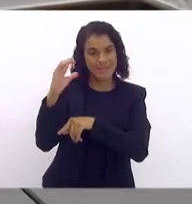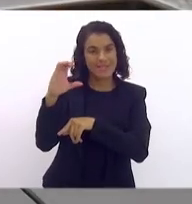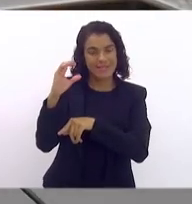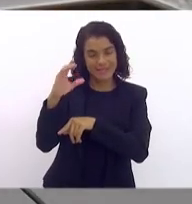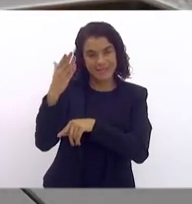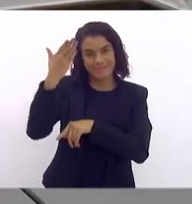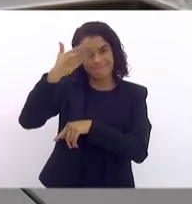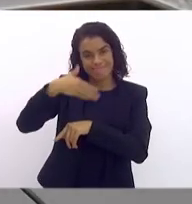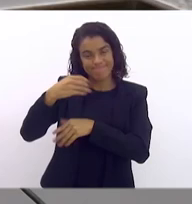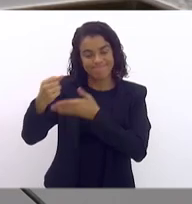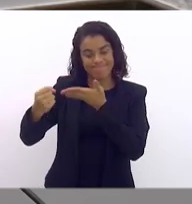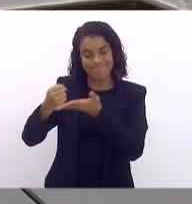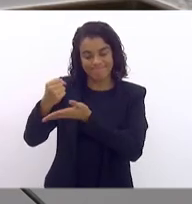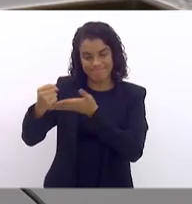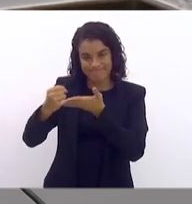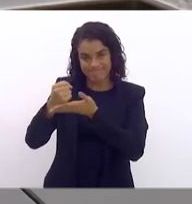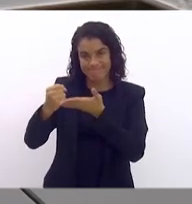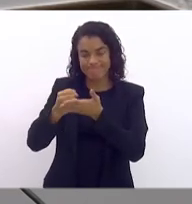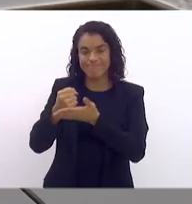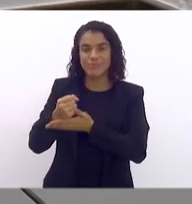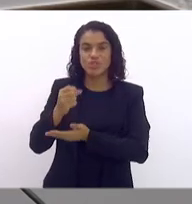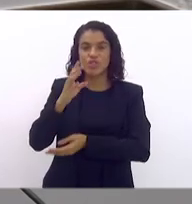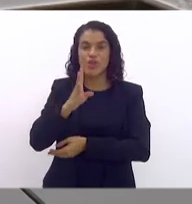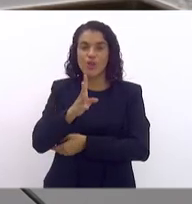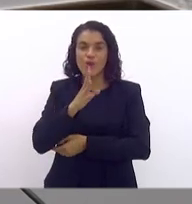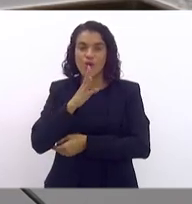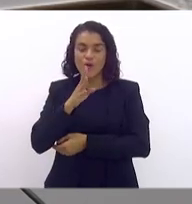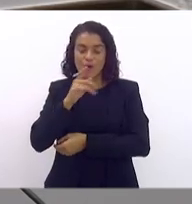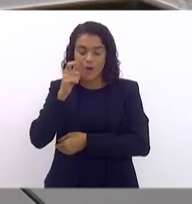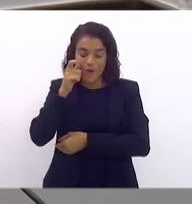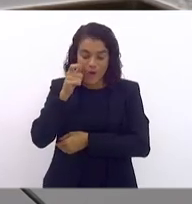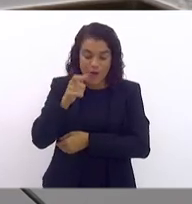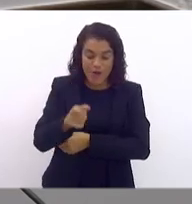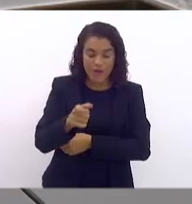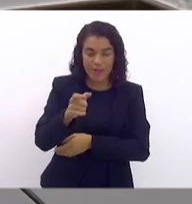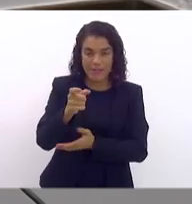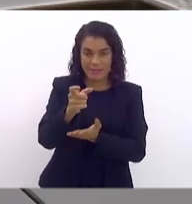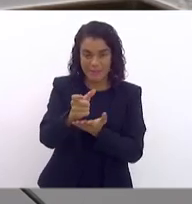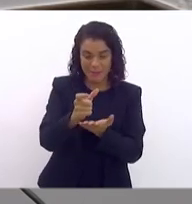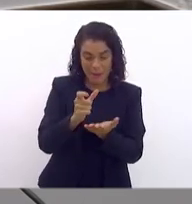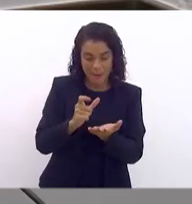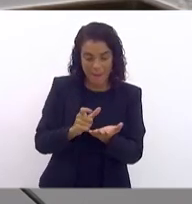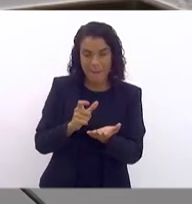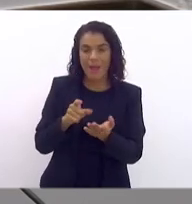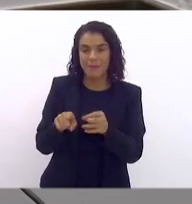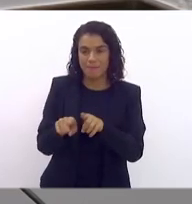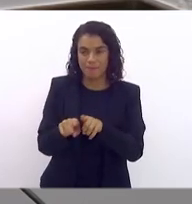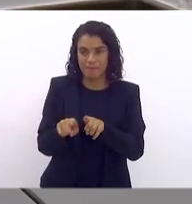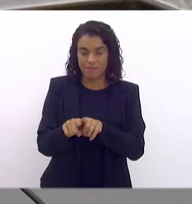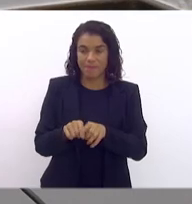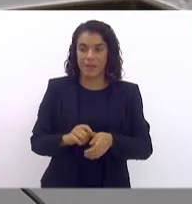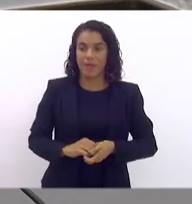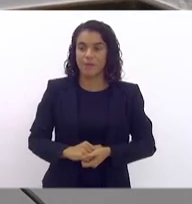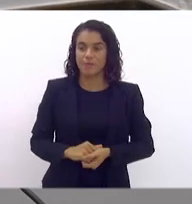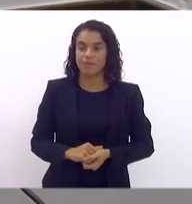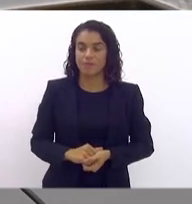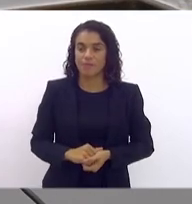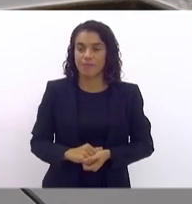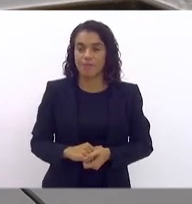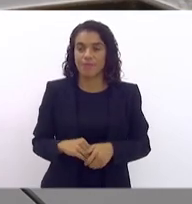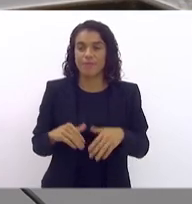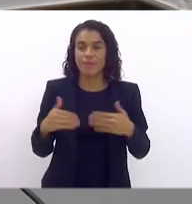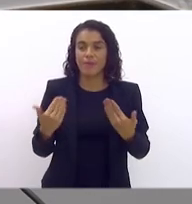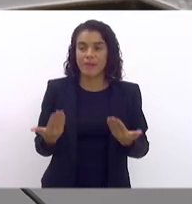produção probatória tanto de reconhecimento quanto até a de depoimentos que são as provas dependentes da memória